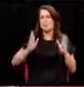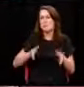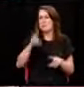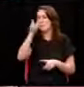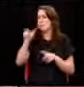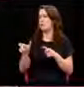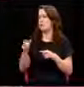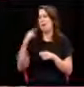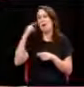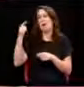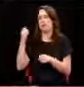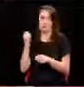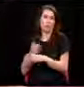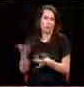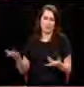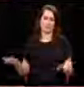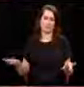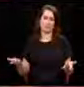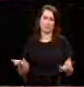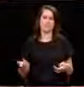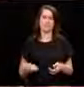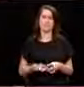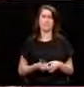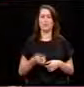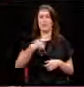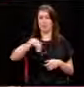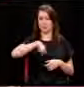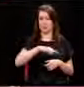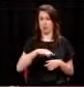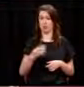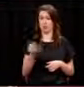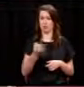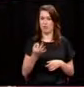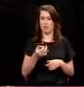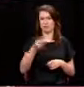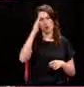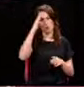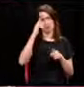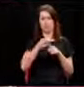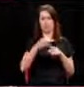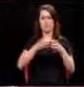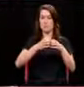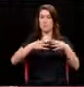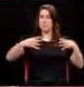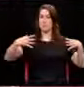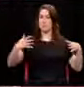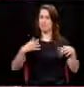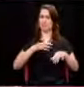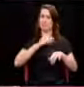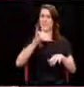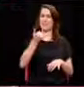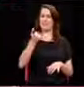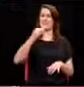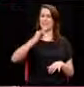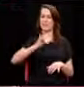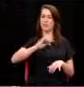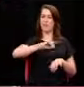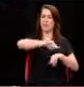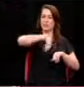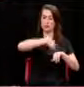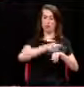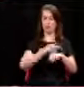deles, constantemente, embora... Nós, obviamente, queremos alargar o serviço a 24 horas, mas ainda não temos o serviço completo